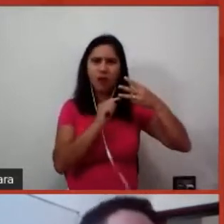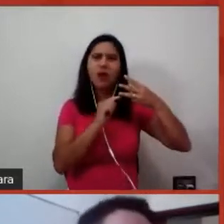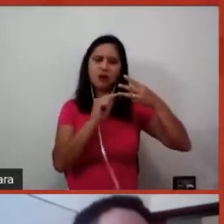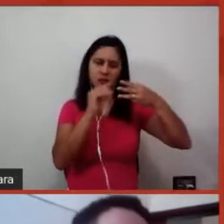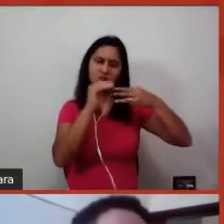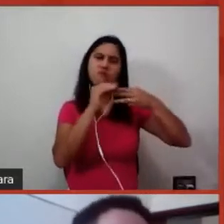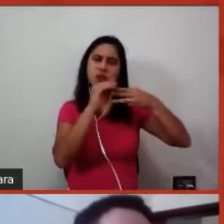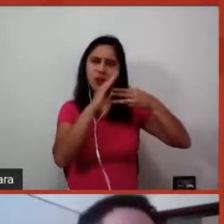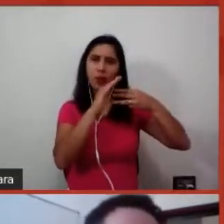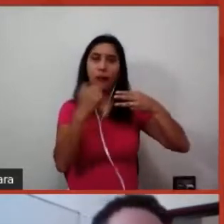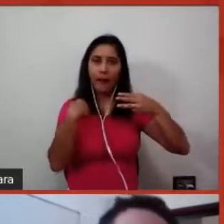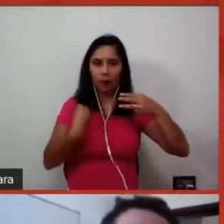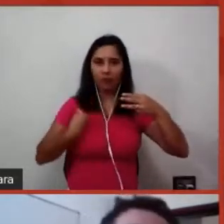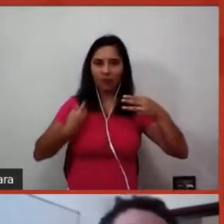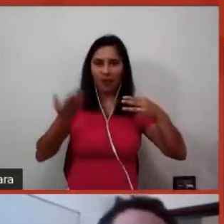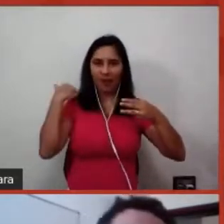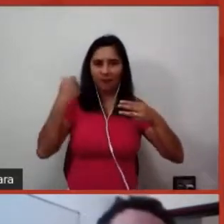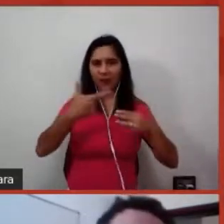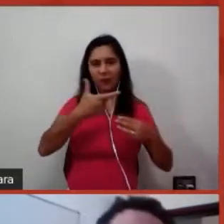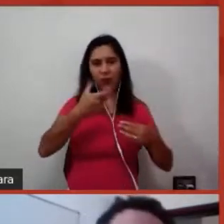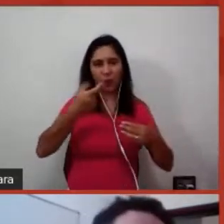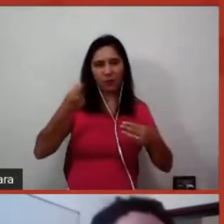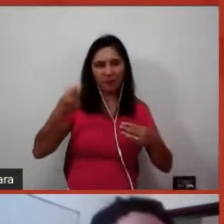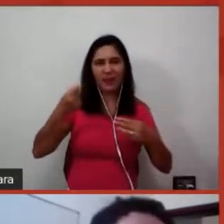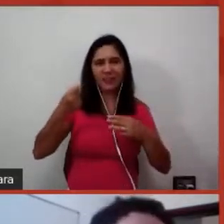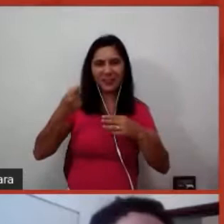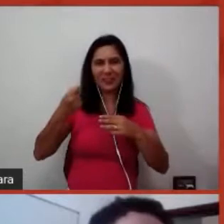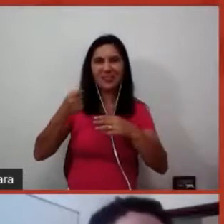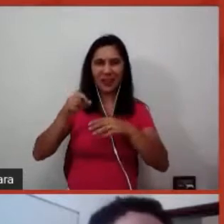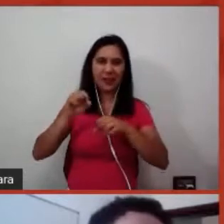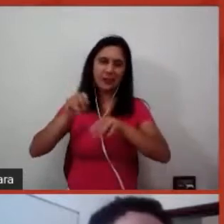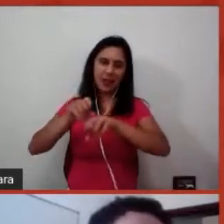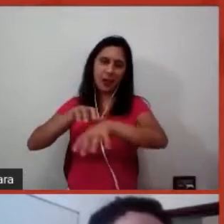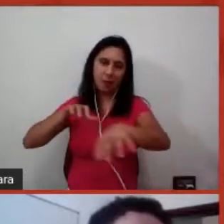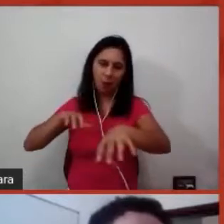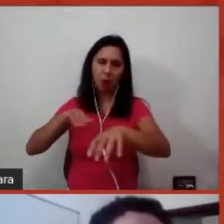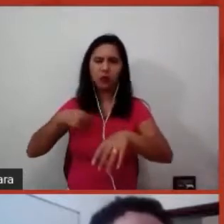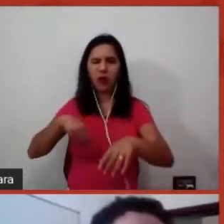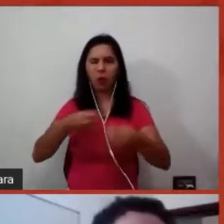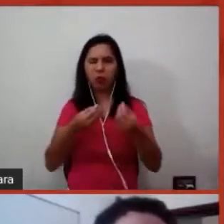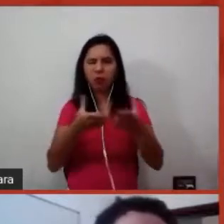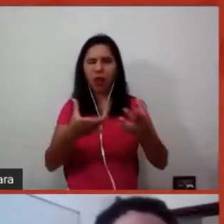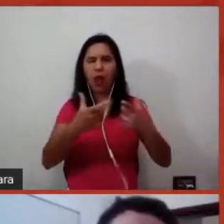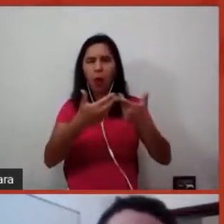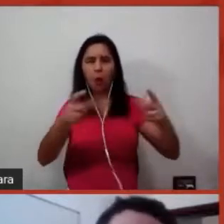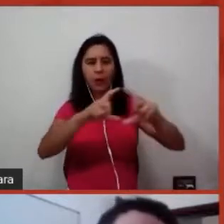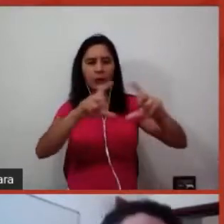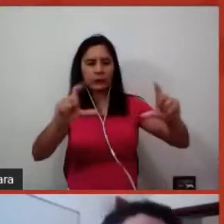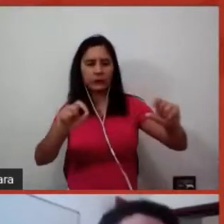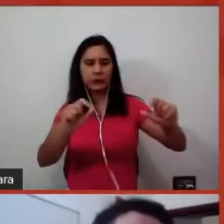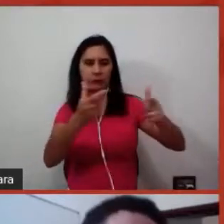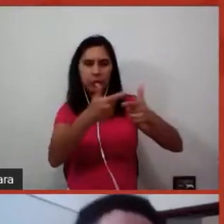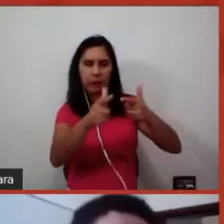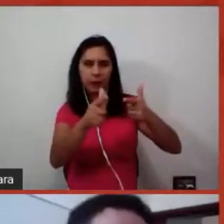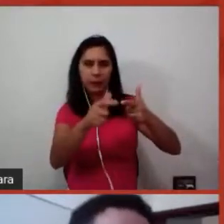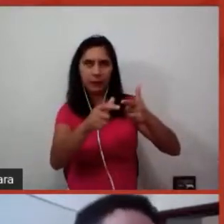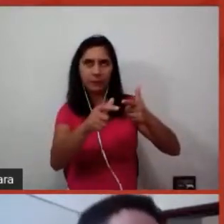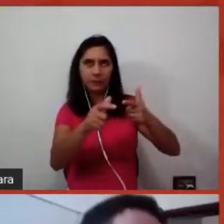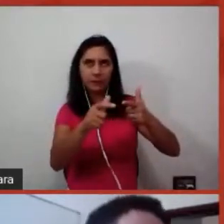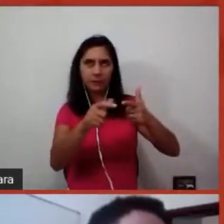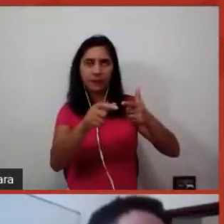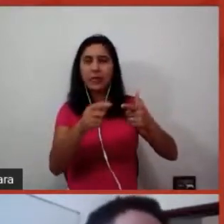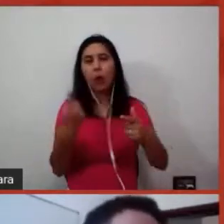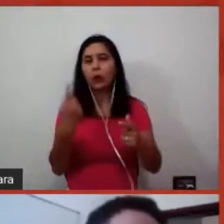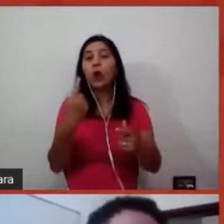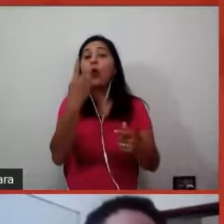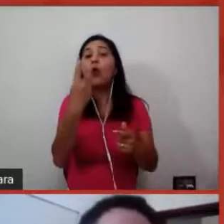nesse último semestre, em 2020, eu usei algumas situações problemas, na verdade, nesse semestre foi uma